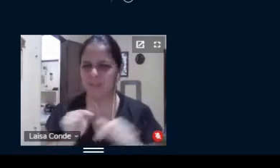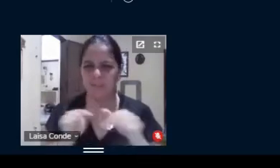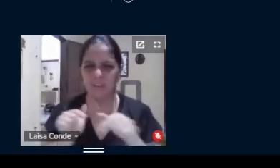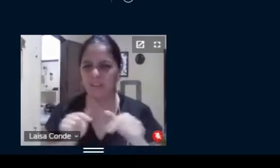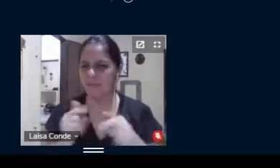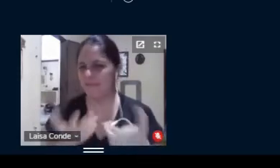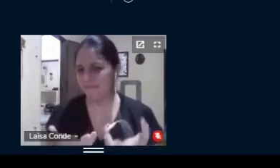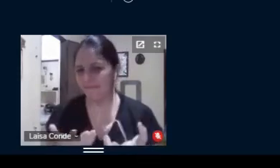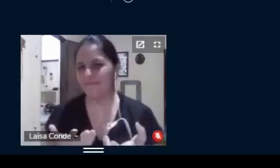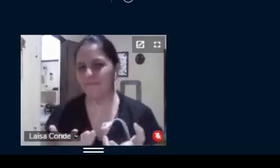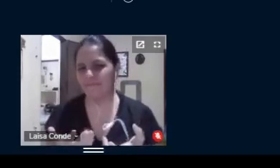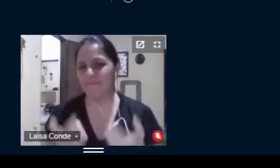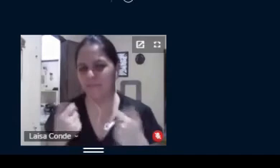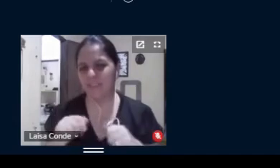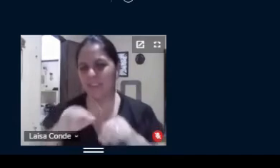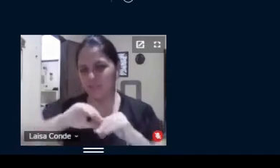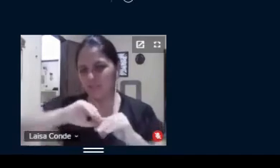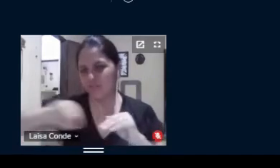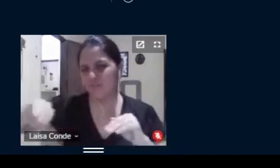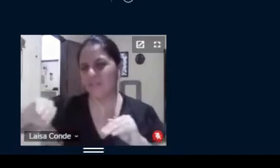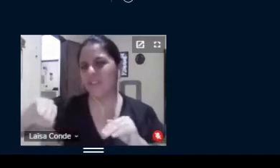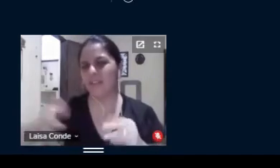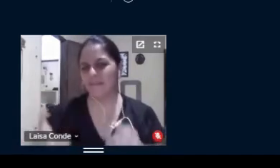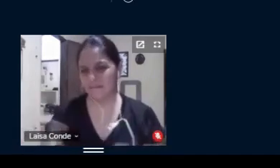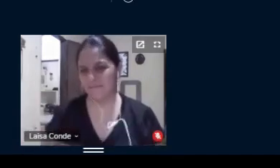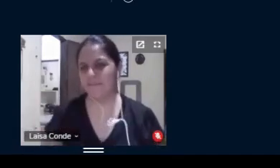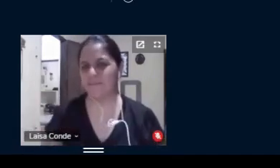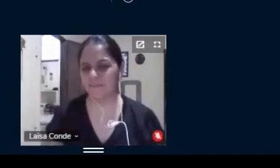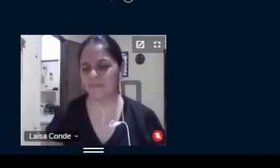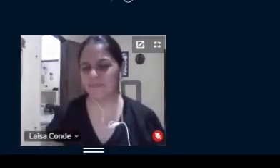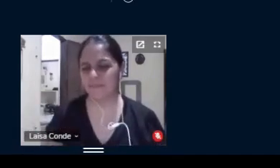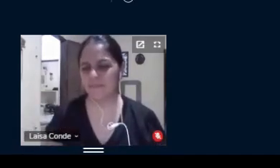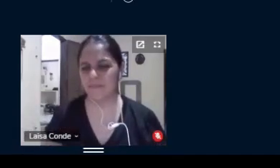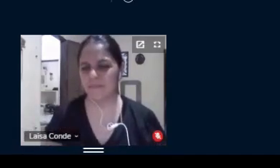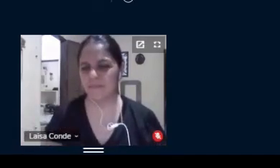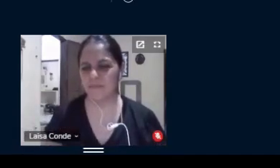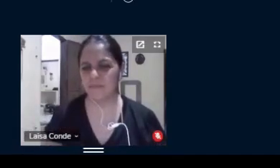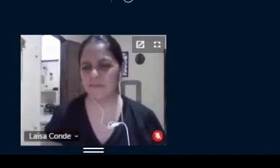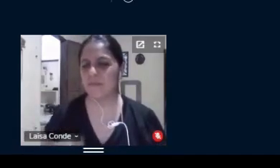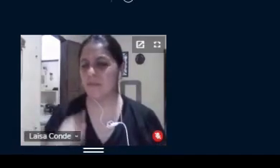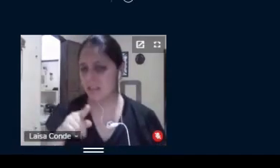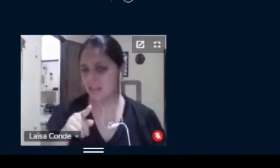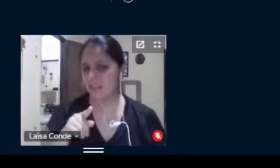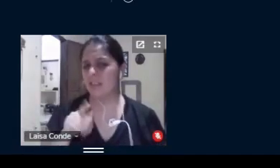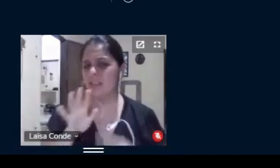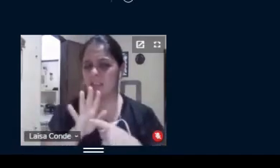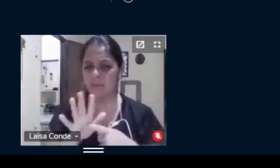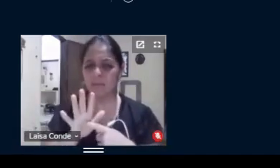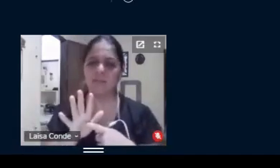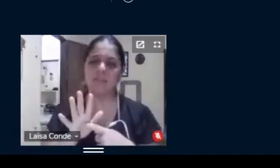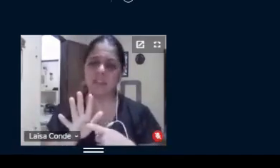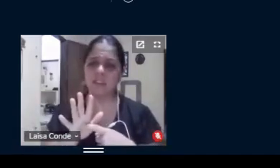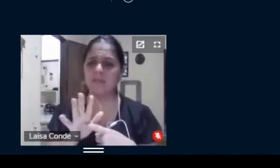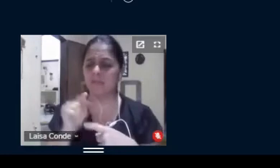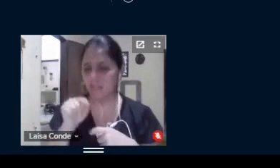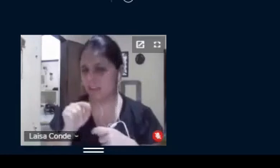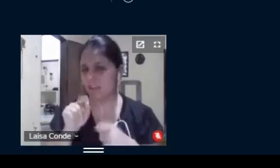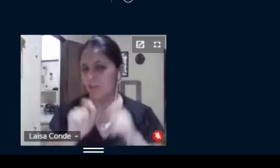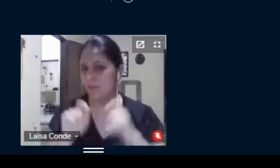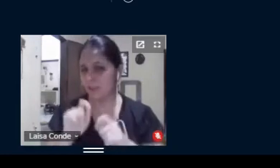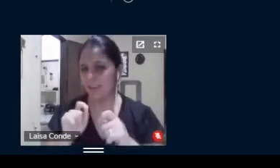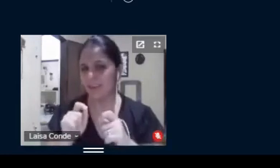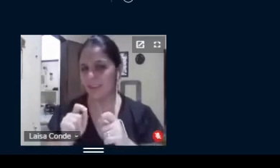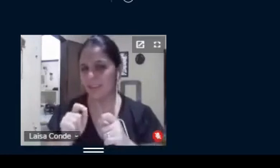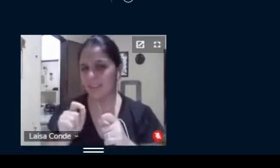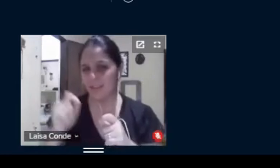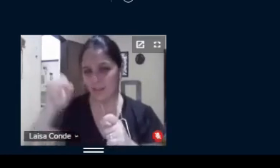nossa peça. Aqui ele está falando que é por como que o material ele é ferromagnético, ele é fluorescente, você